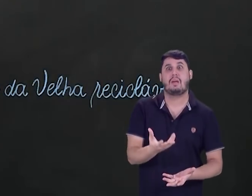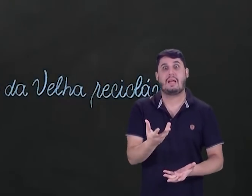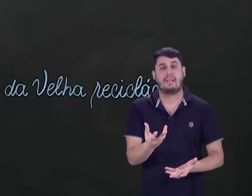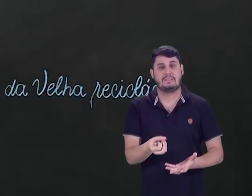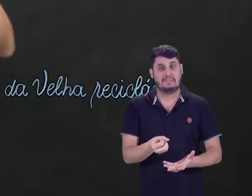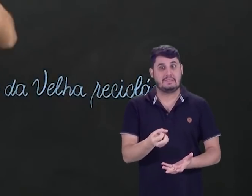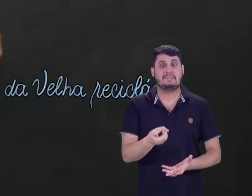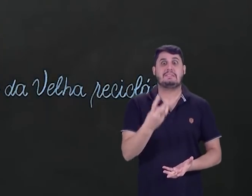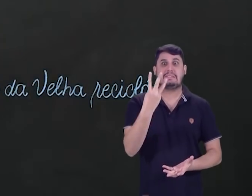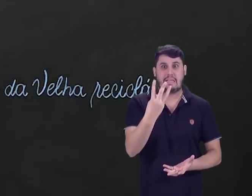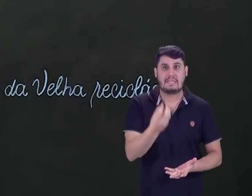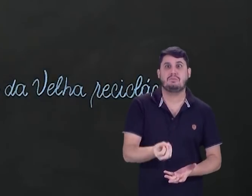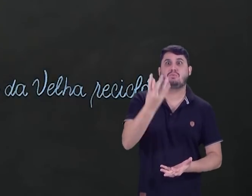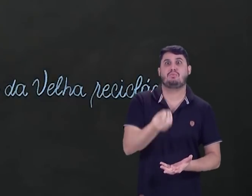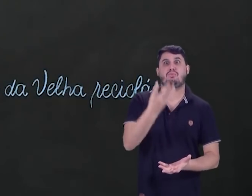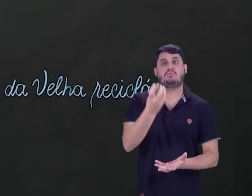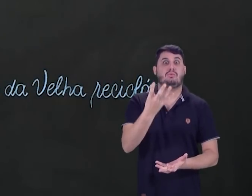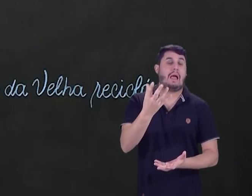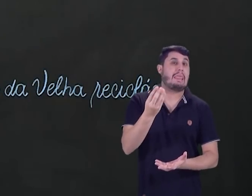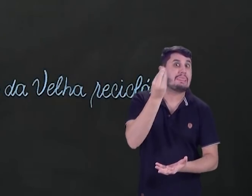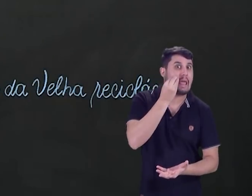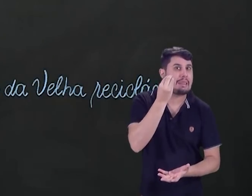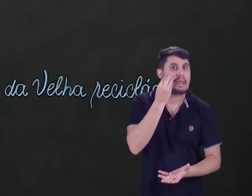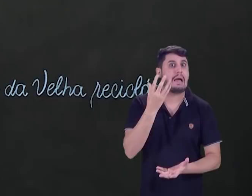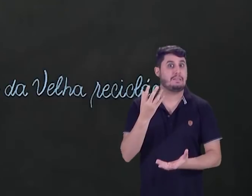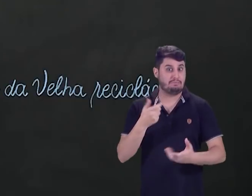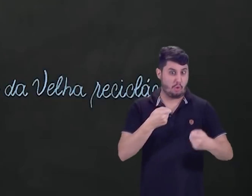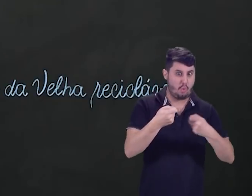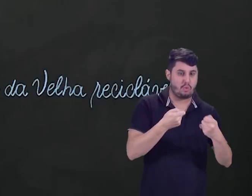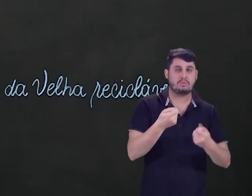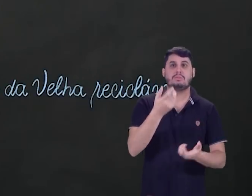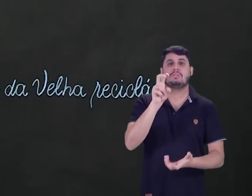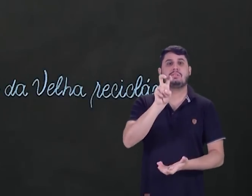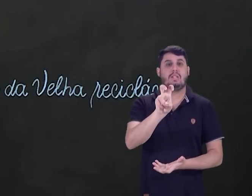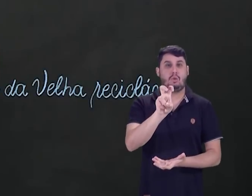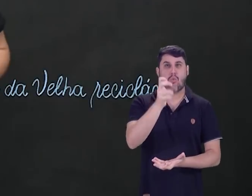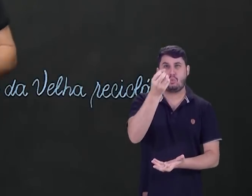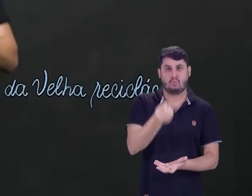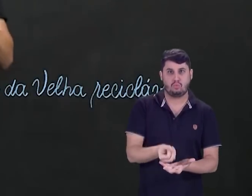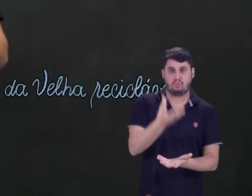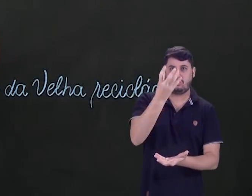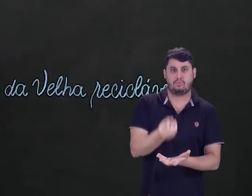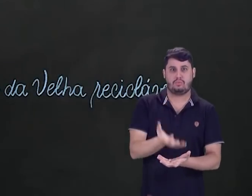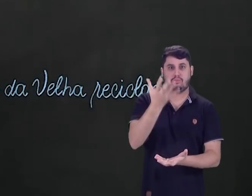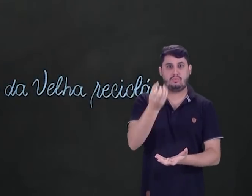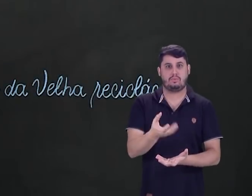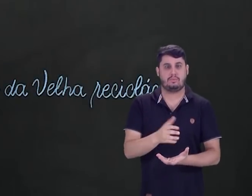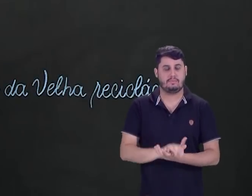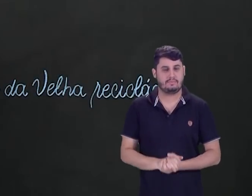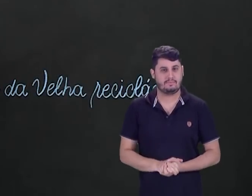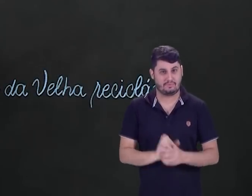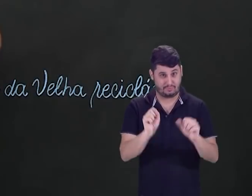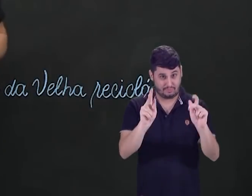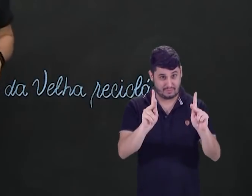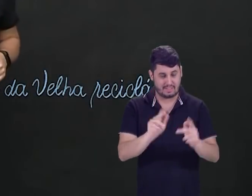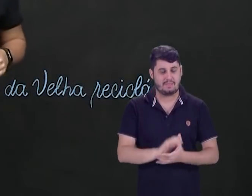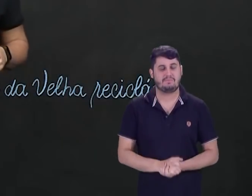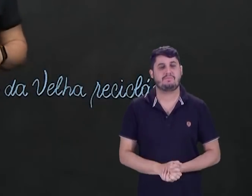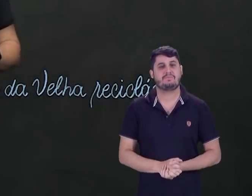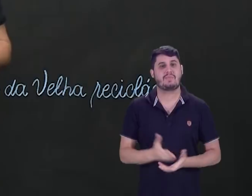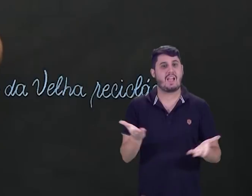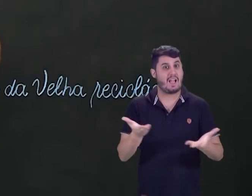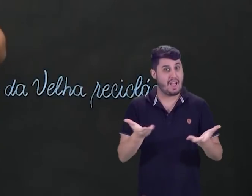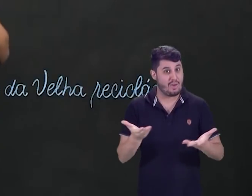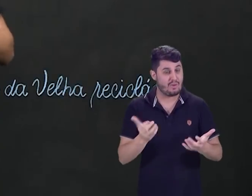cinco tampinhas. Esse é o jogo das Cinco Marias. Agora, um jogo bem legal que você pode jogar